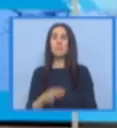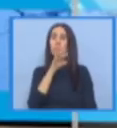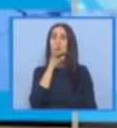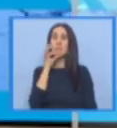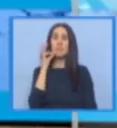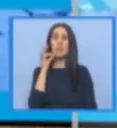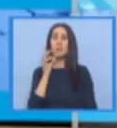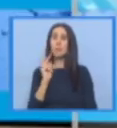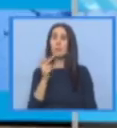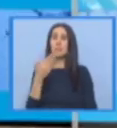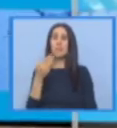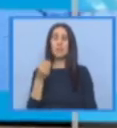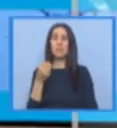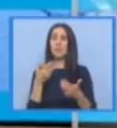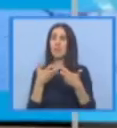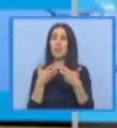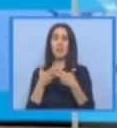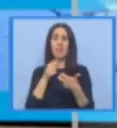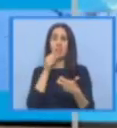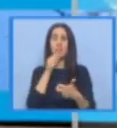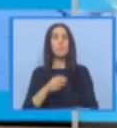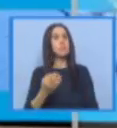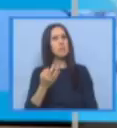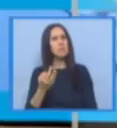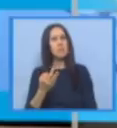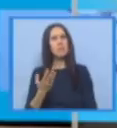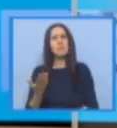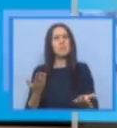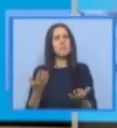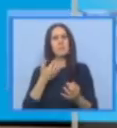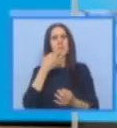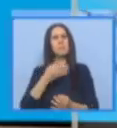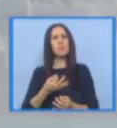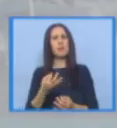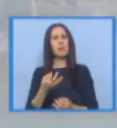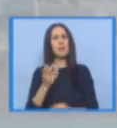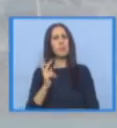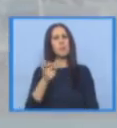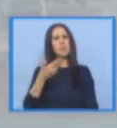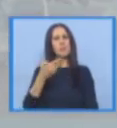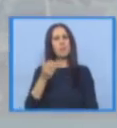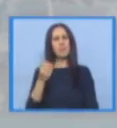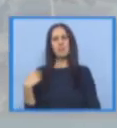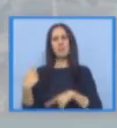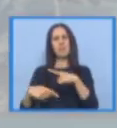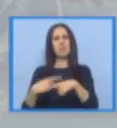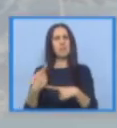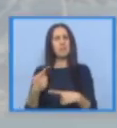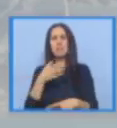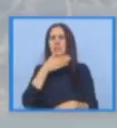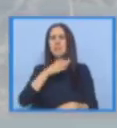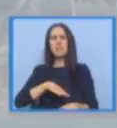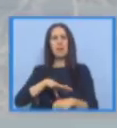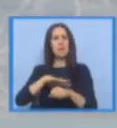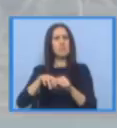marca 70 anos de guerra permanente. Exatamente, mas todo ele são 7 décadas marcadas com um rasto de sangue